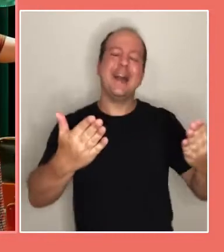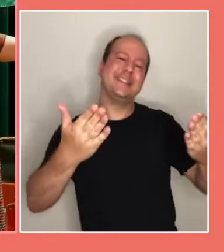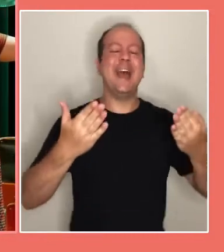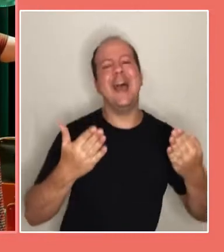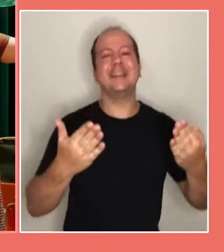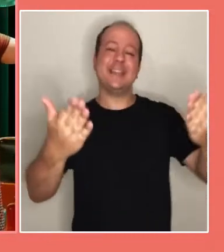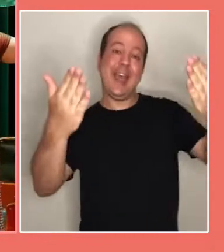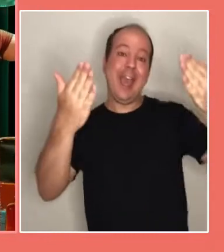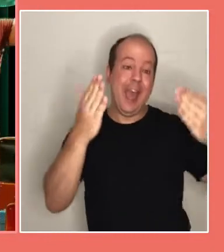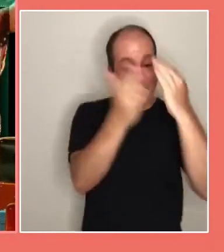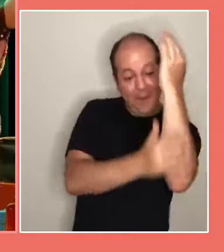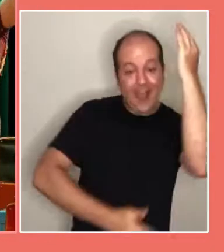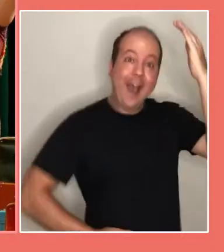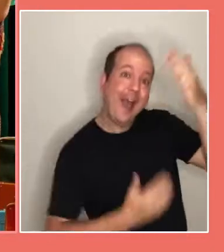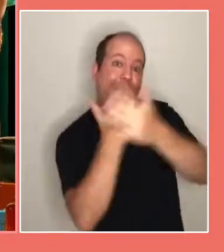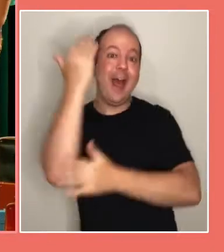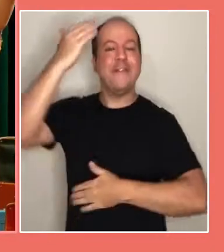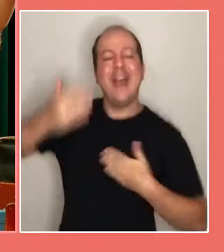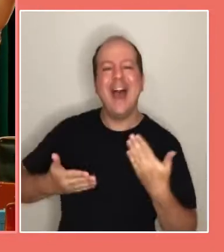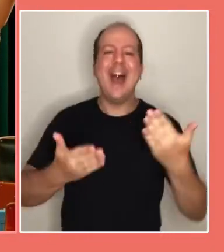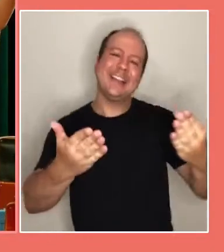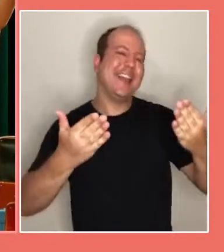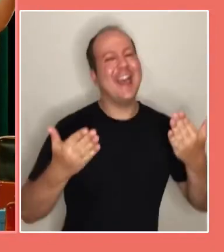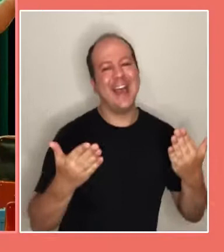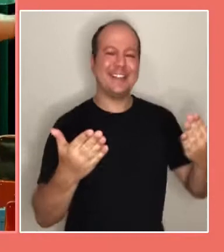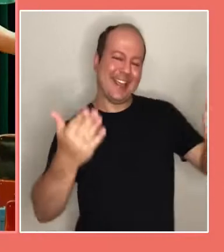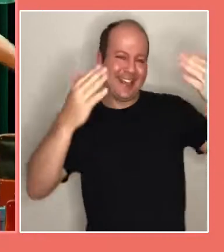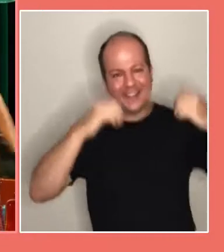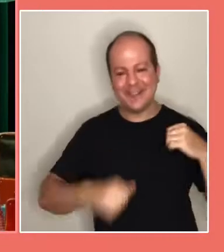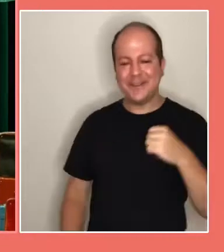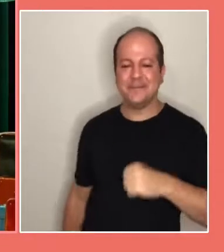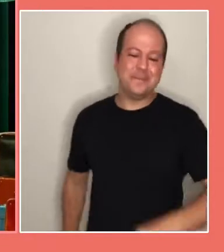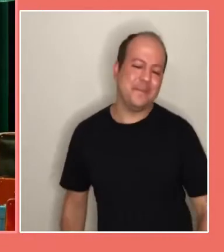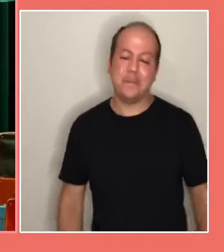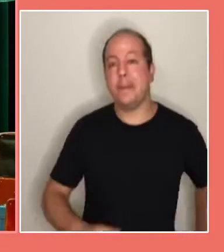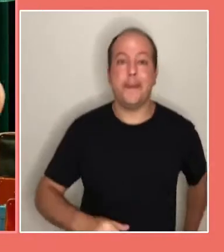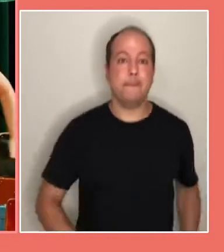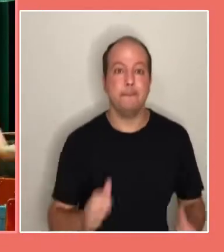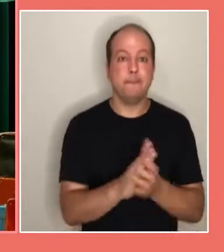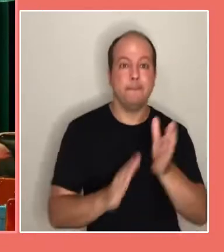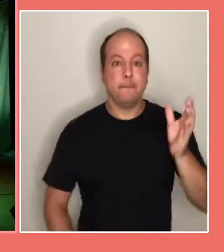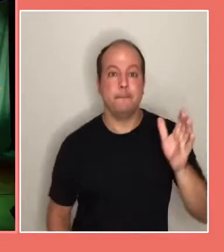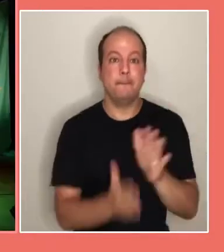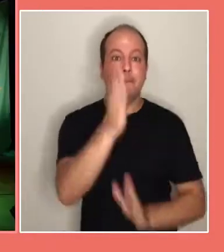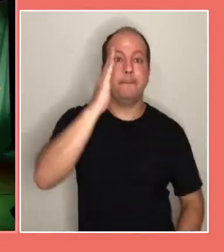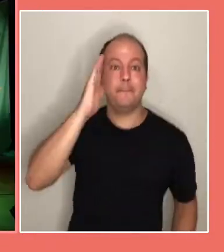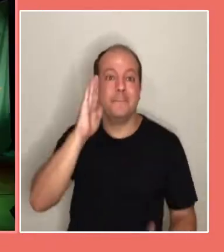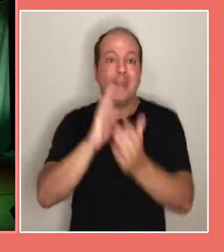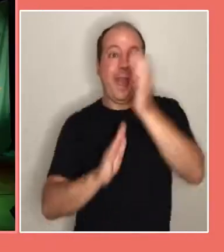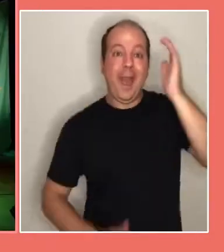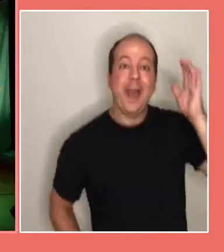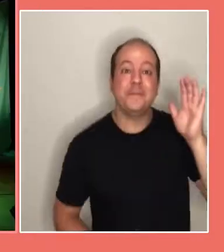aláfia, axé, axé. Funga, aláfia, axé, axé. É funga, aláfia.